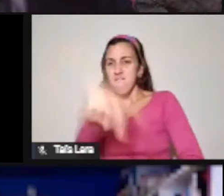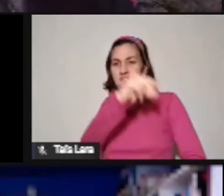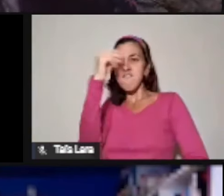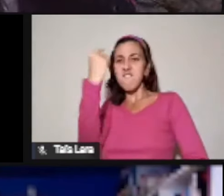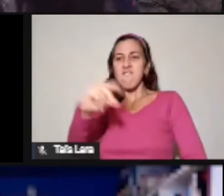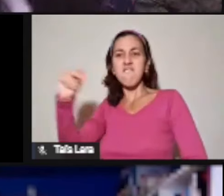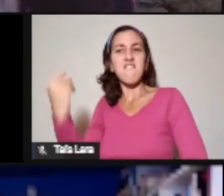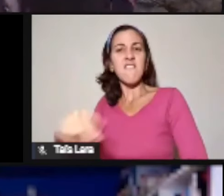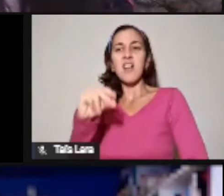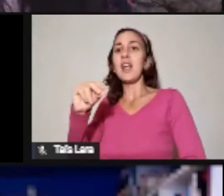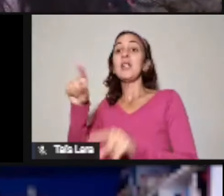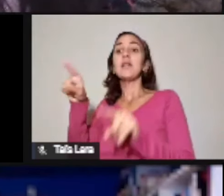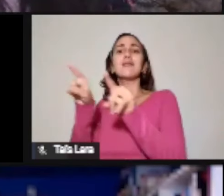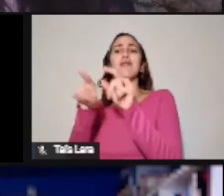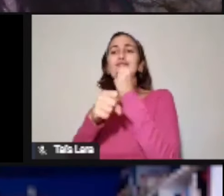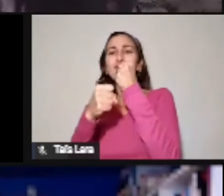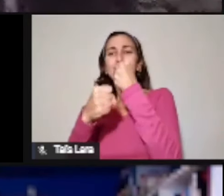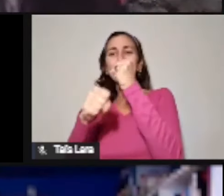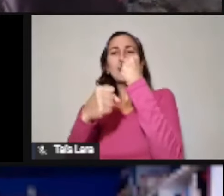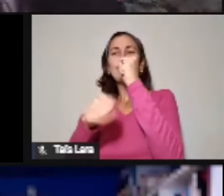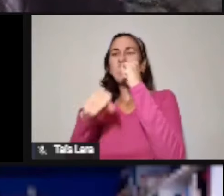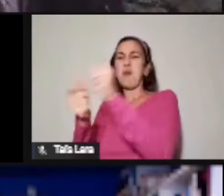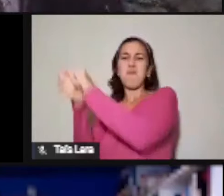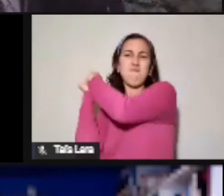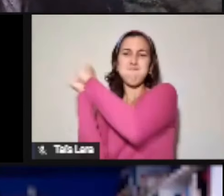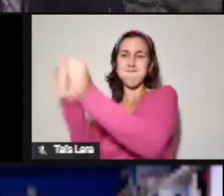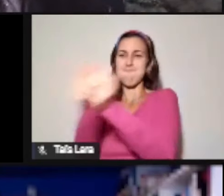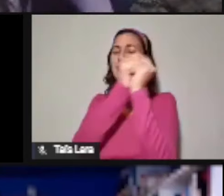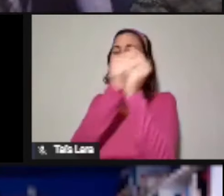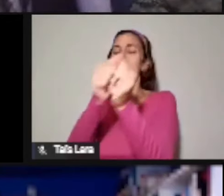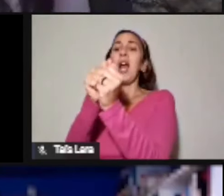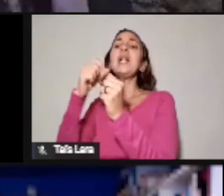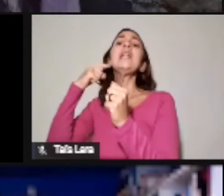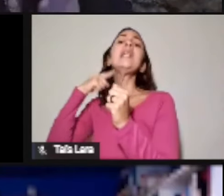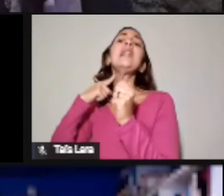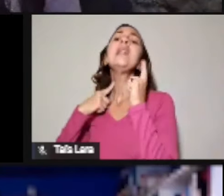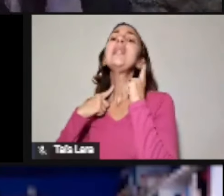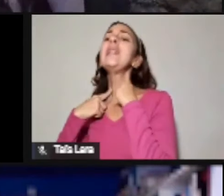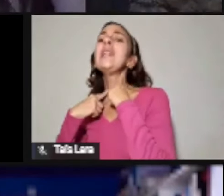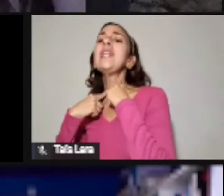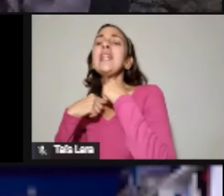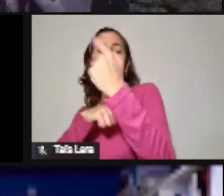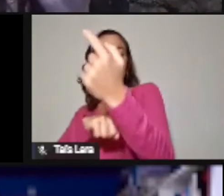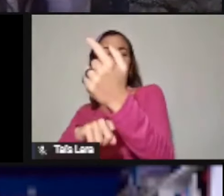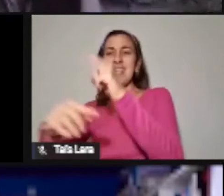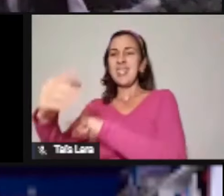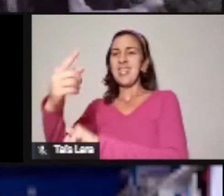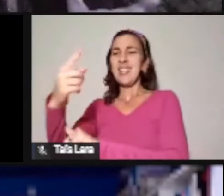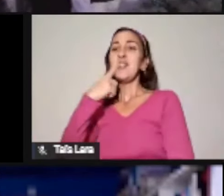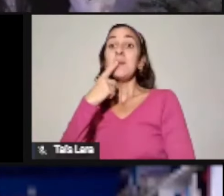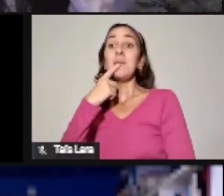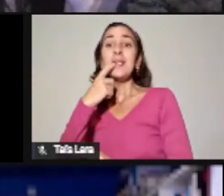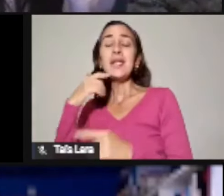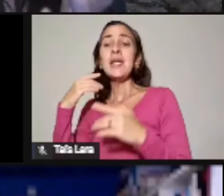Batiam com cabo de vassoura, então eles estavam sempre marcados. E eram pais muito